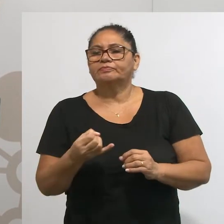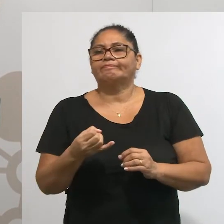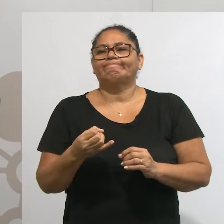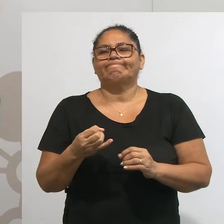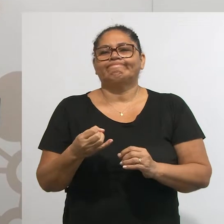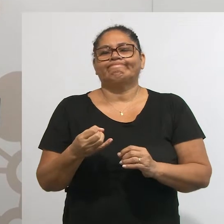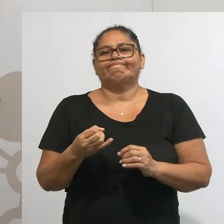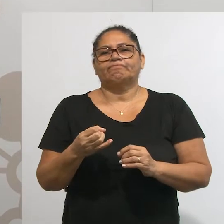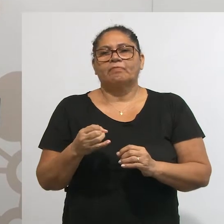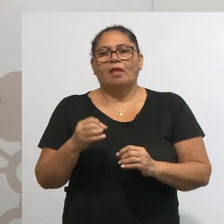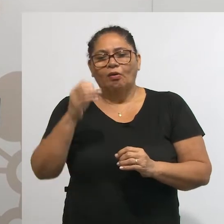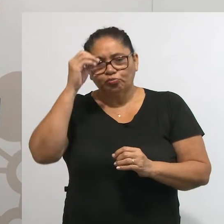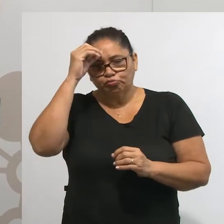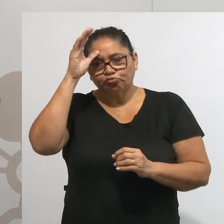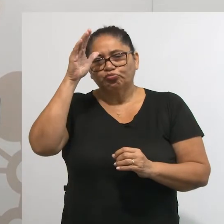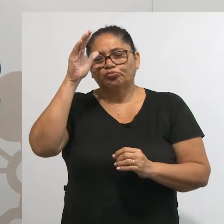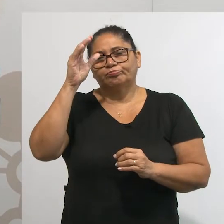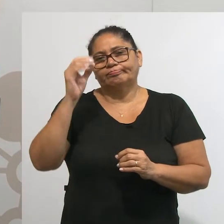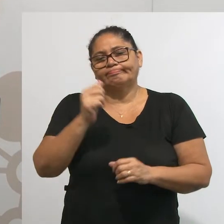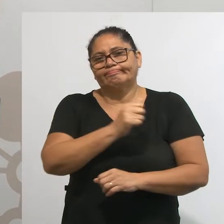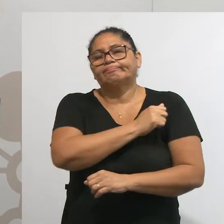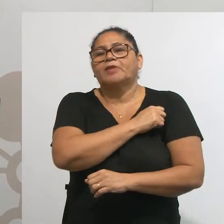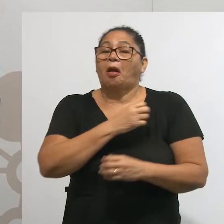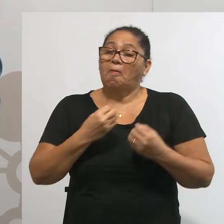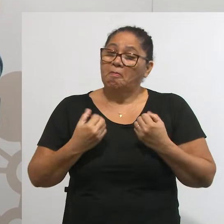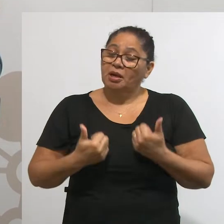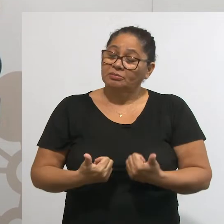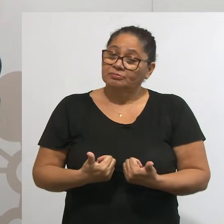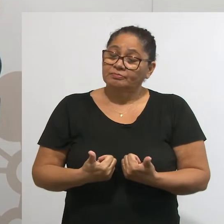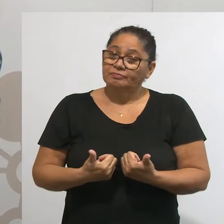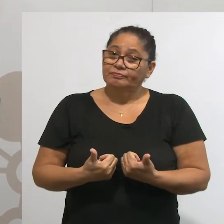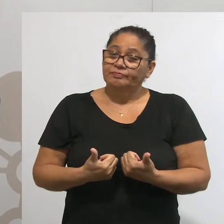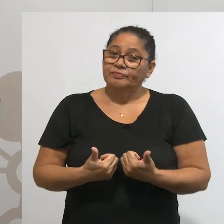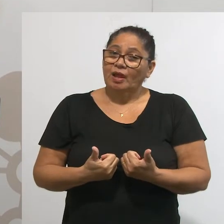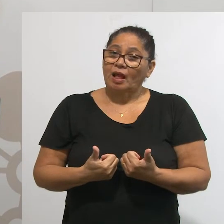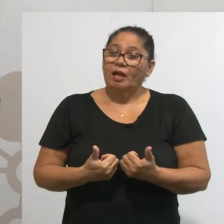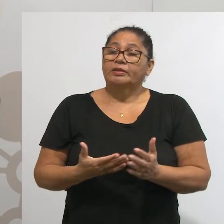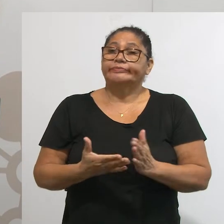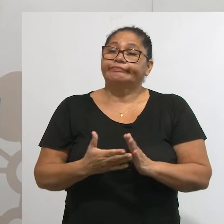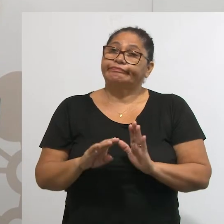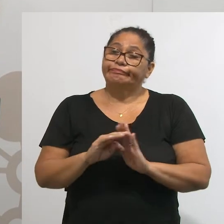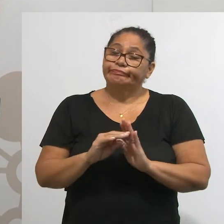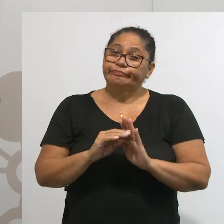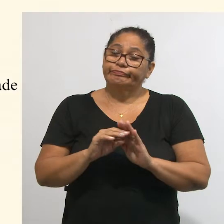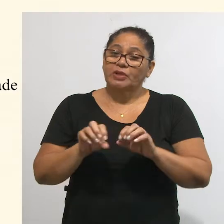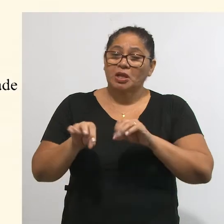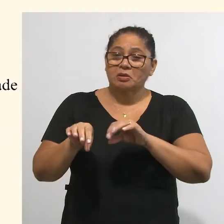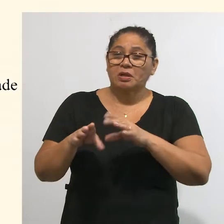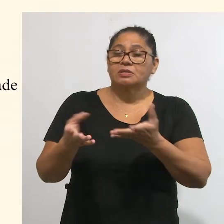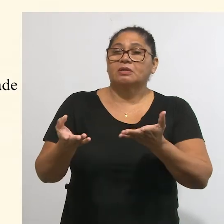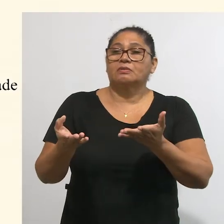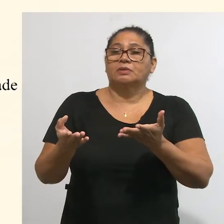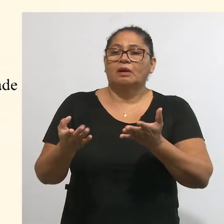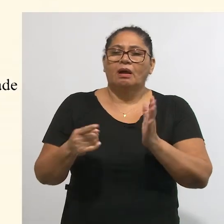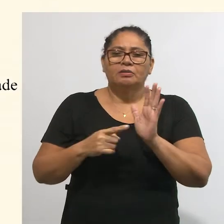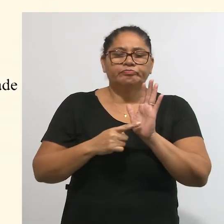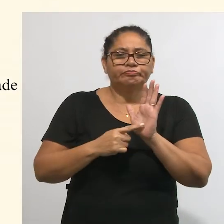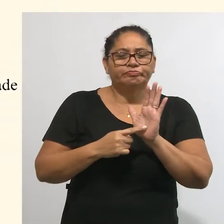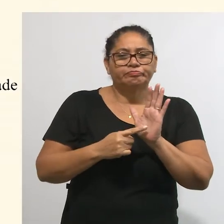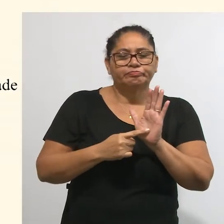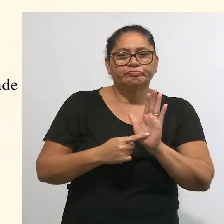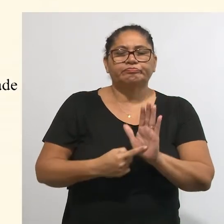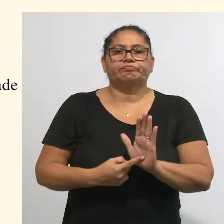esses conhecimentos. Bem, o termo educação bancária, né, está muito presente, né,